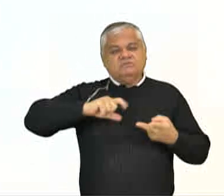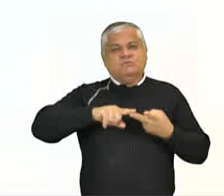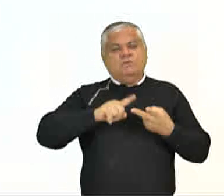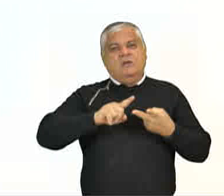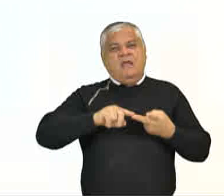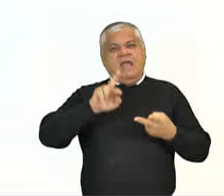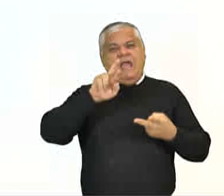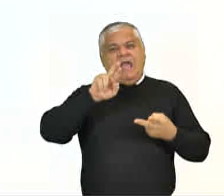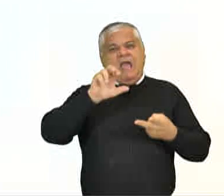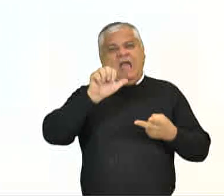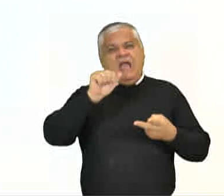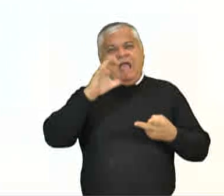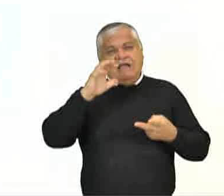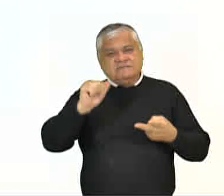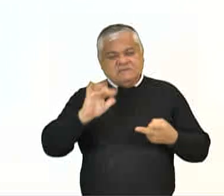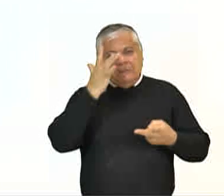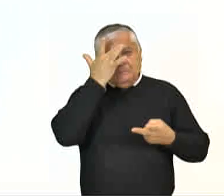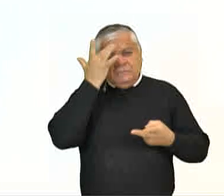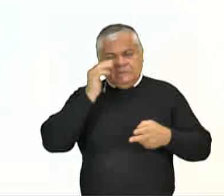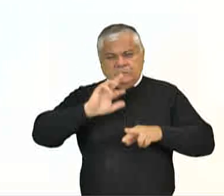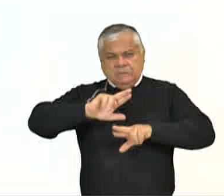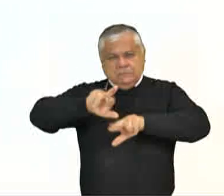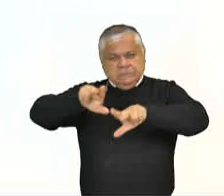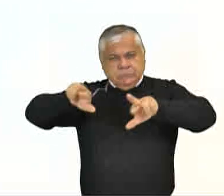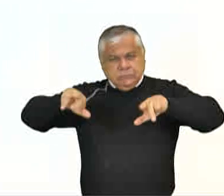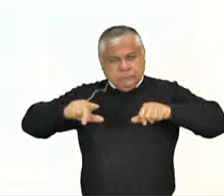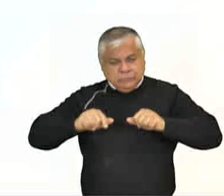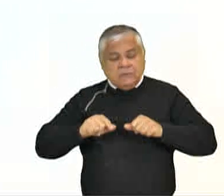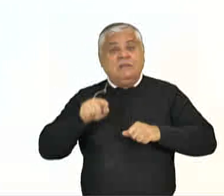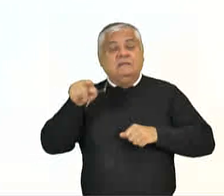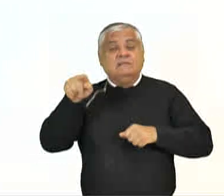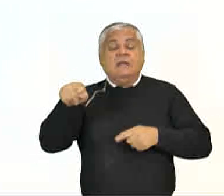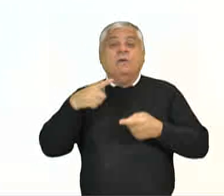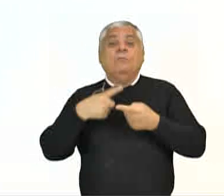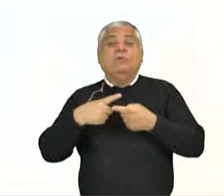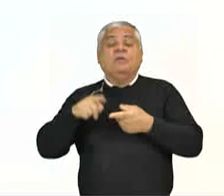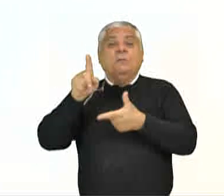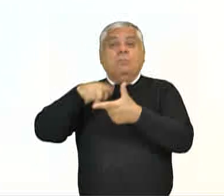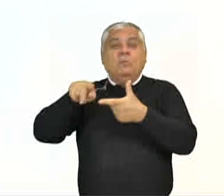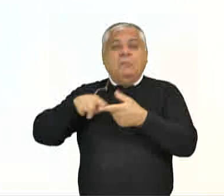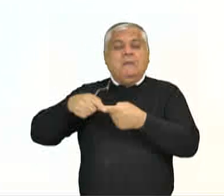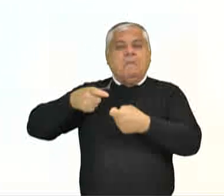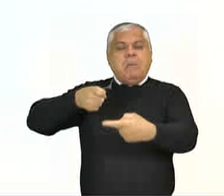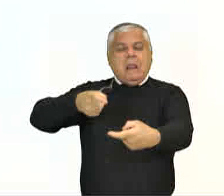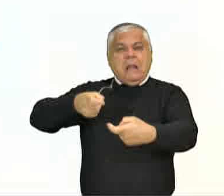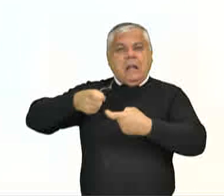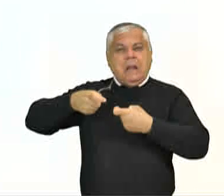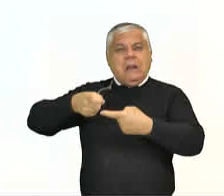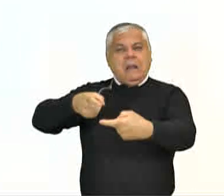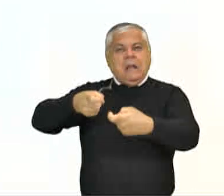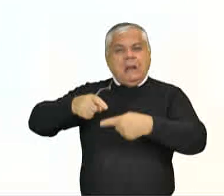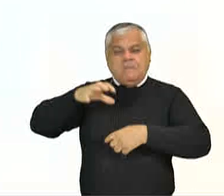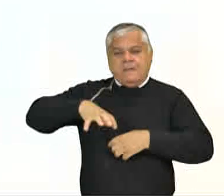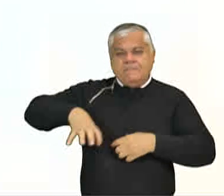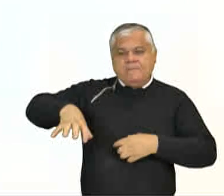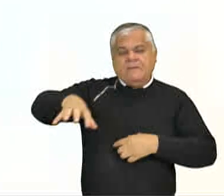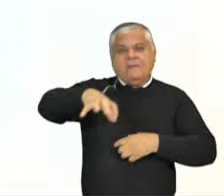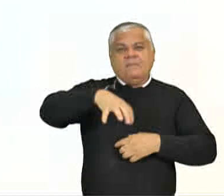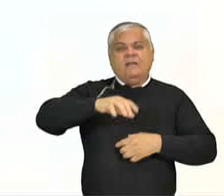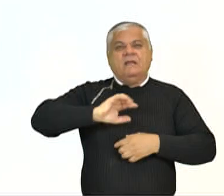étnico-racial, desculpa quem engasgou aqui, na Europa dos Balcãs, que refletem as seculares disputas numa região dominada